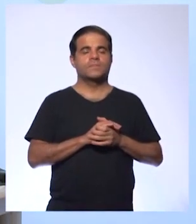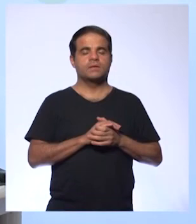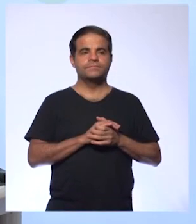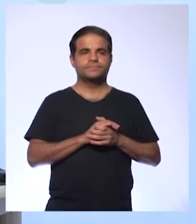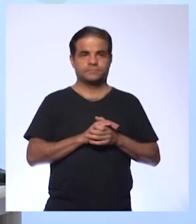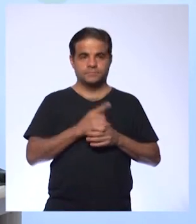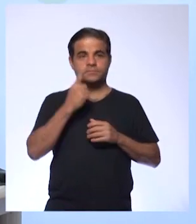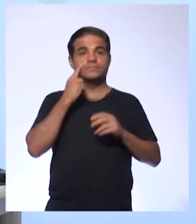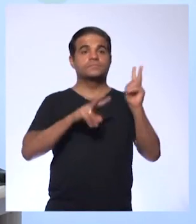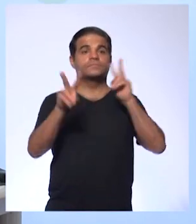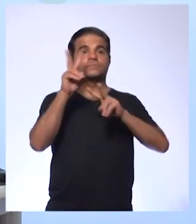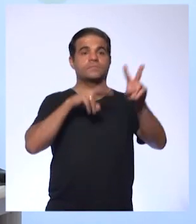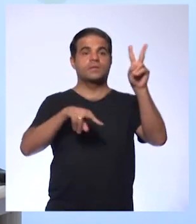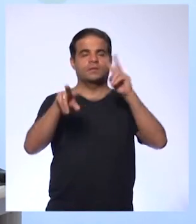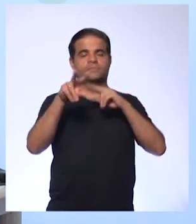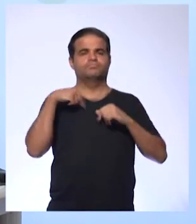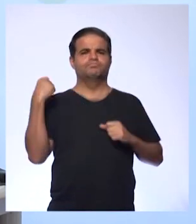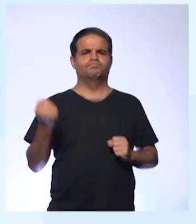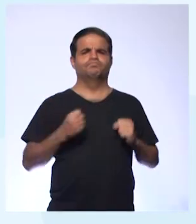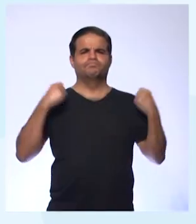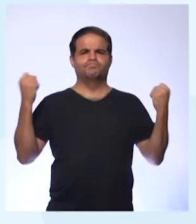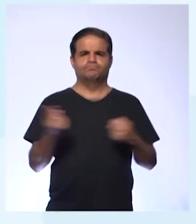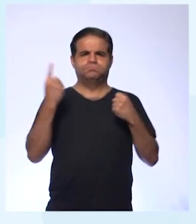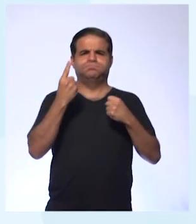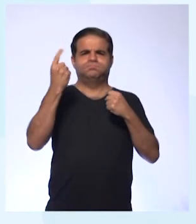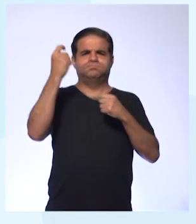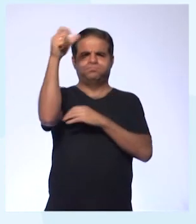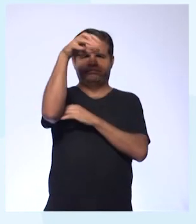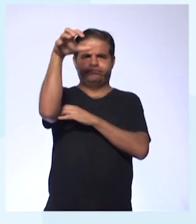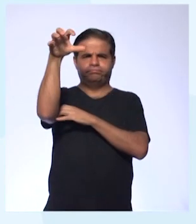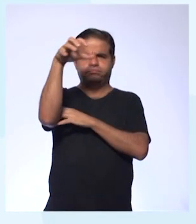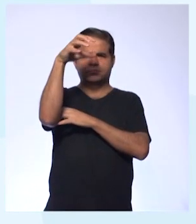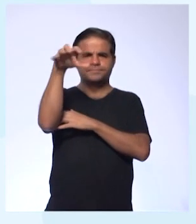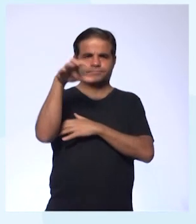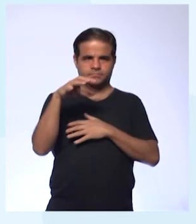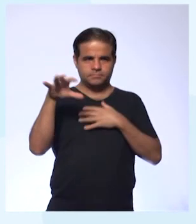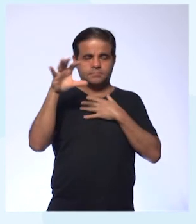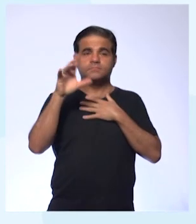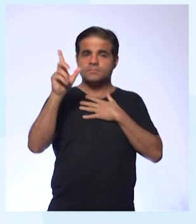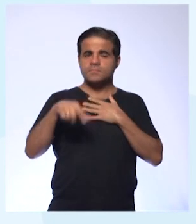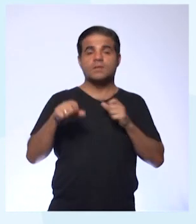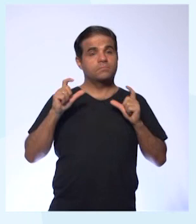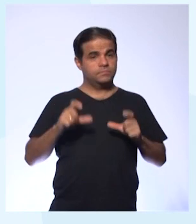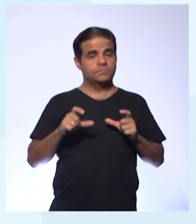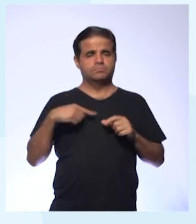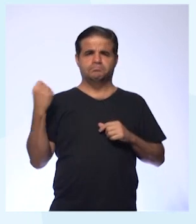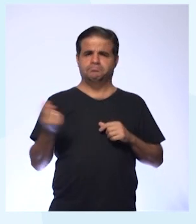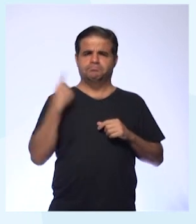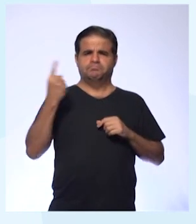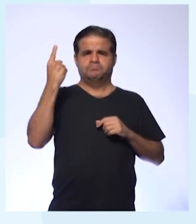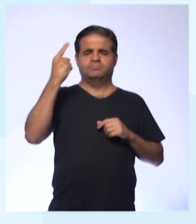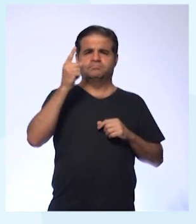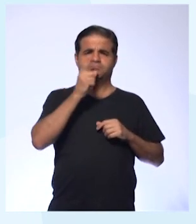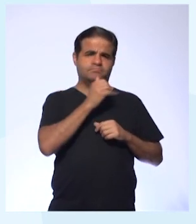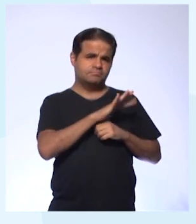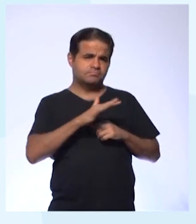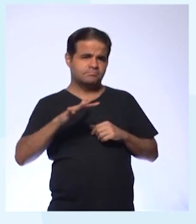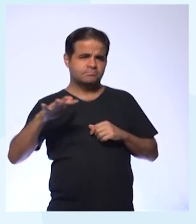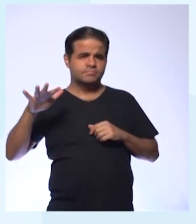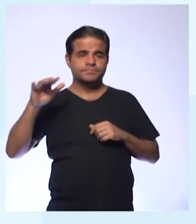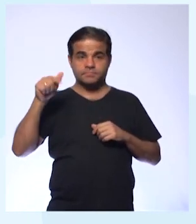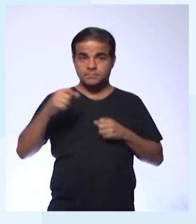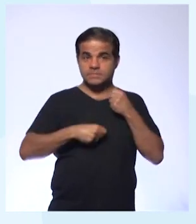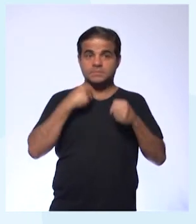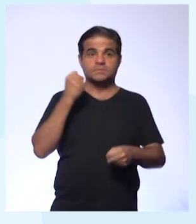acaba visualizando os furacões através do satélite. Então, vamos ver a imagem aí. Tá? É uma estação de furacões no Atlântico.